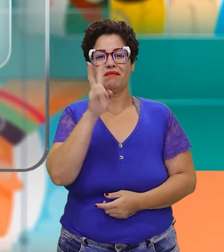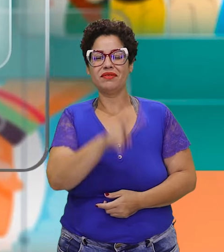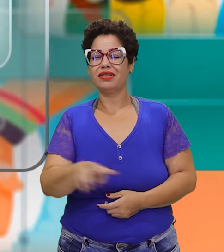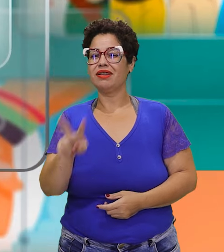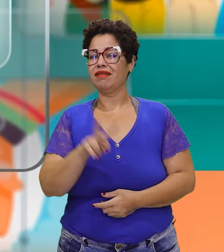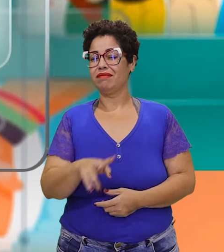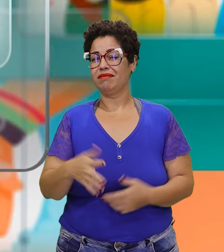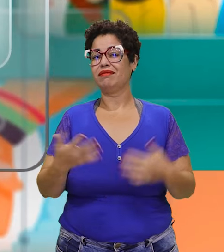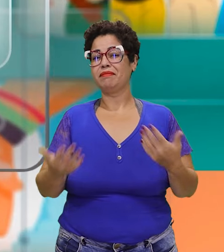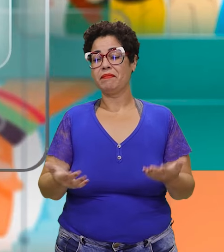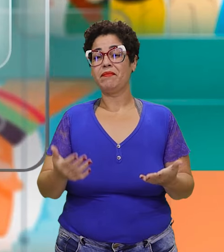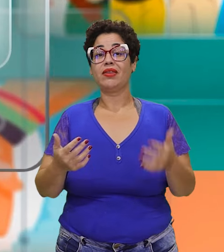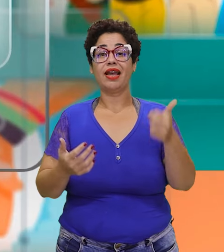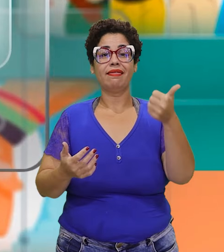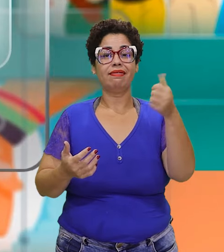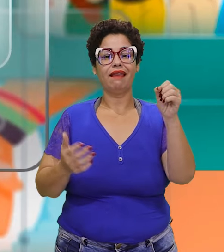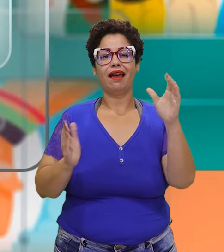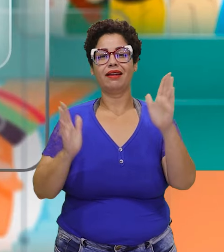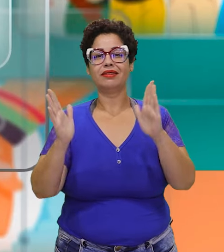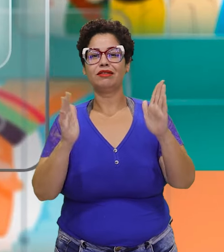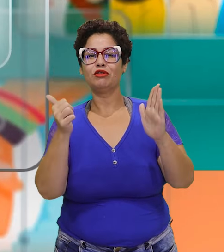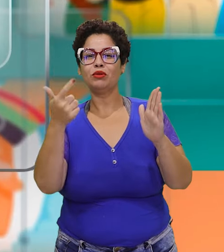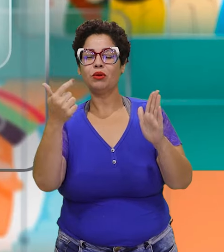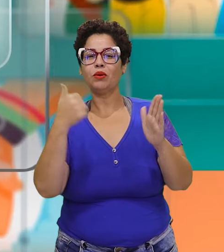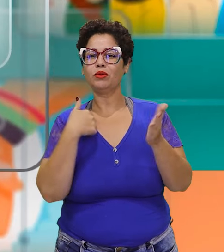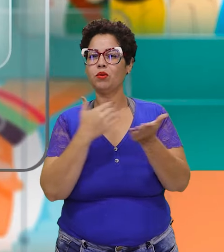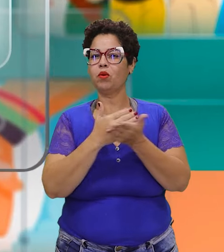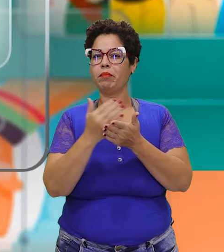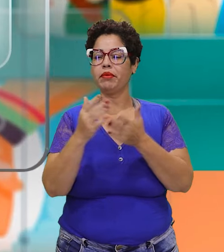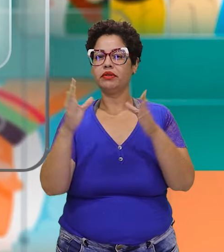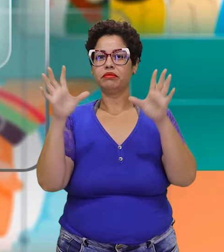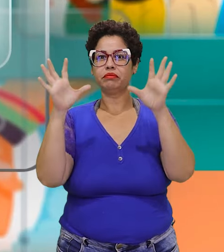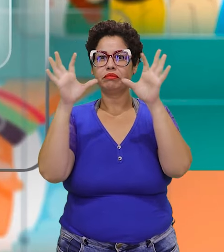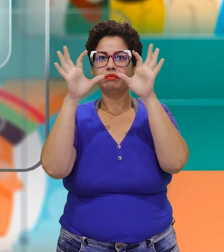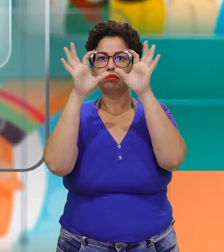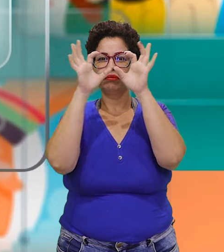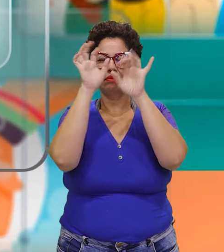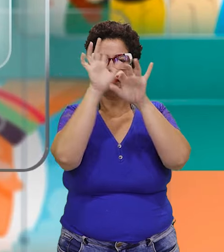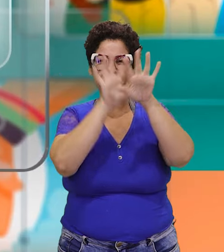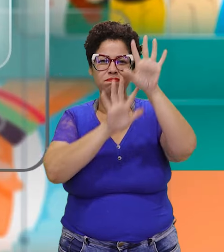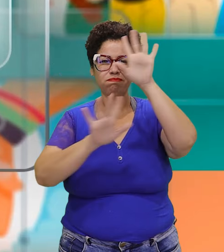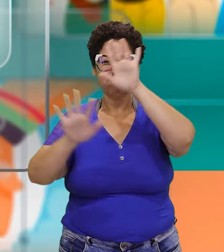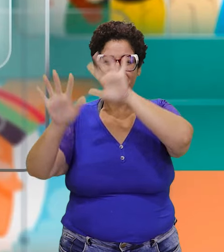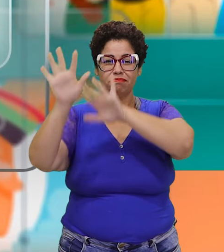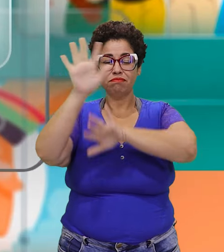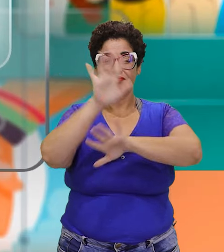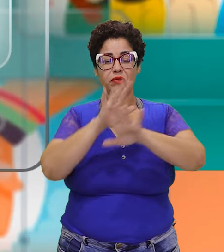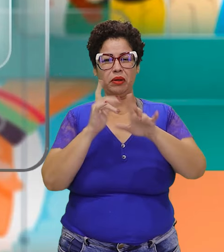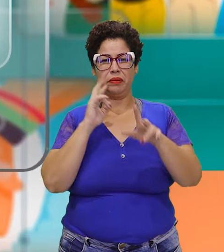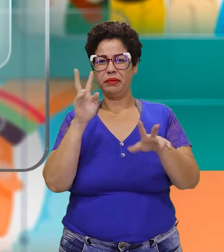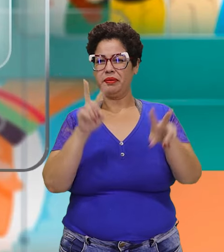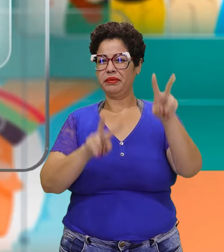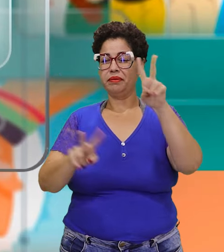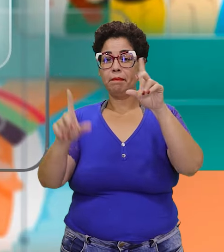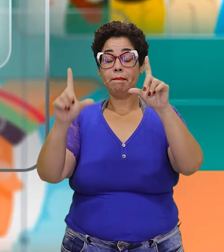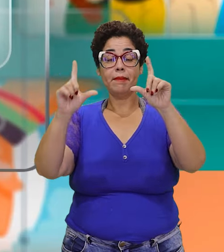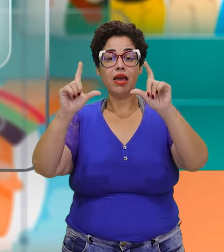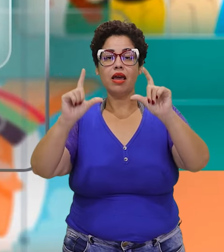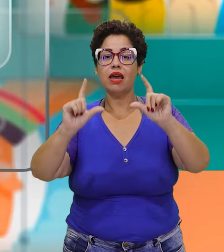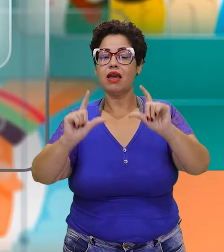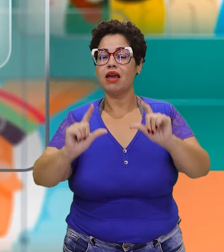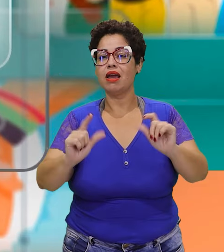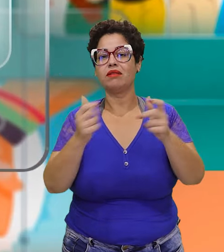visão. E aí, de 10 aos 12, eu começo a ter um certo nevoeiro, assim, né? Eu passo a